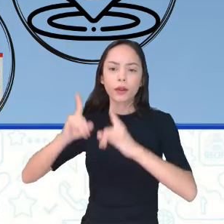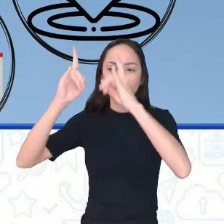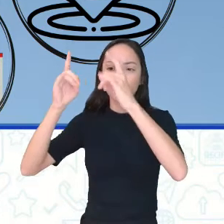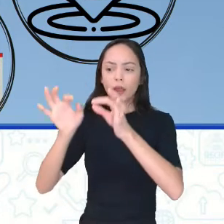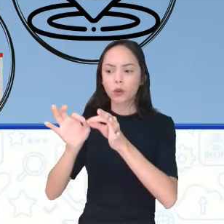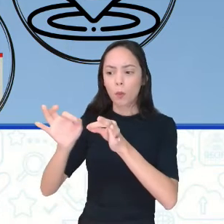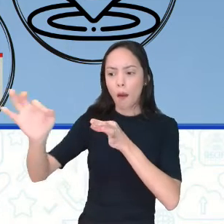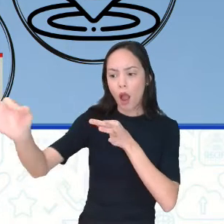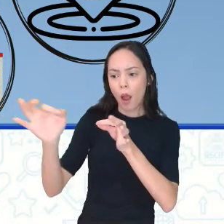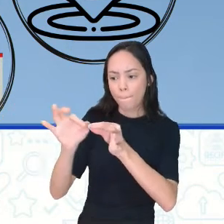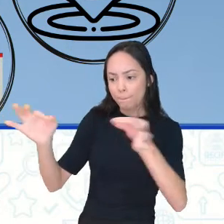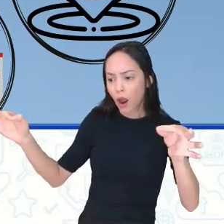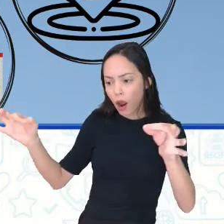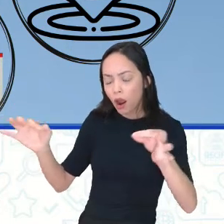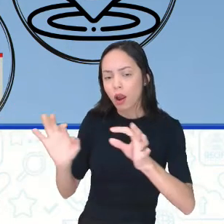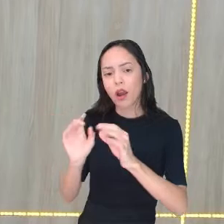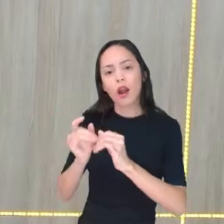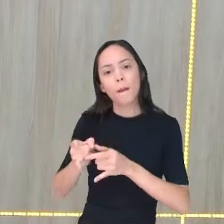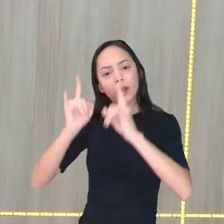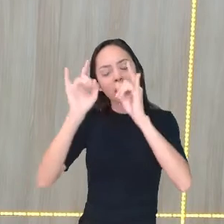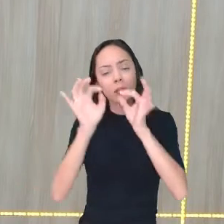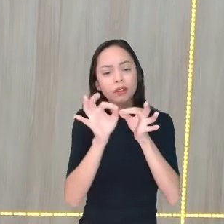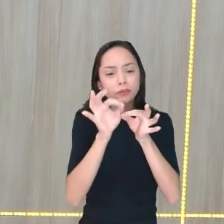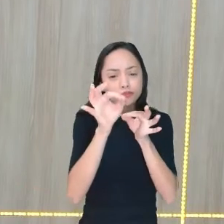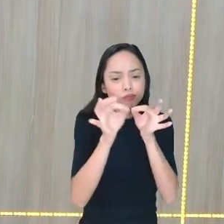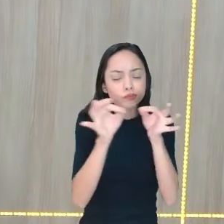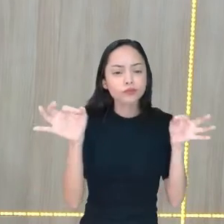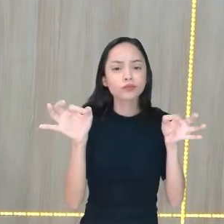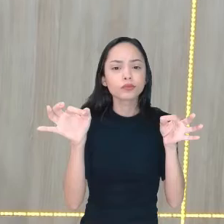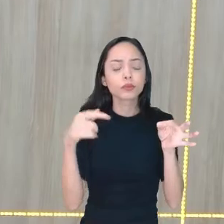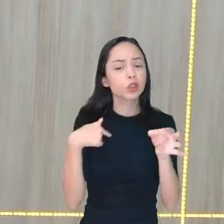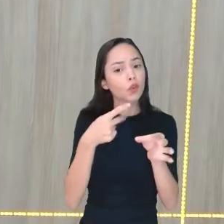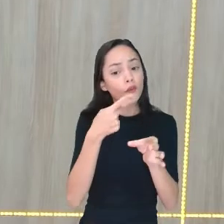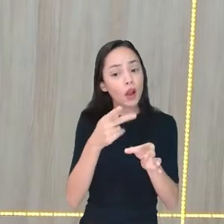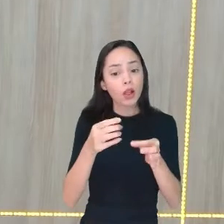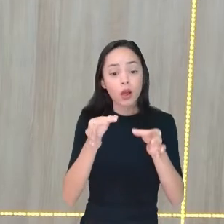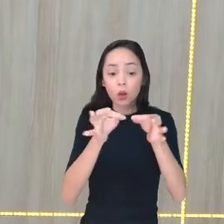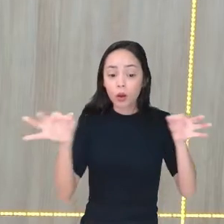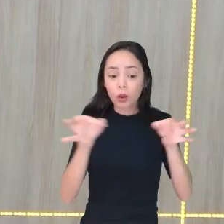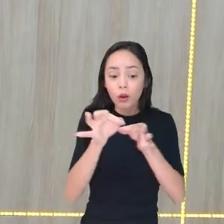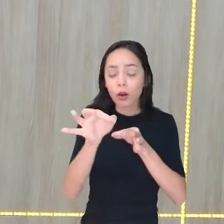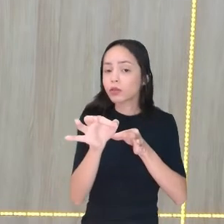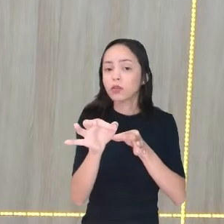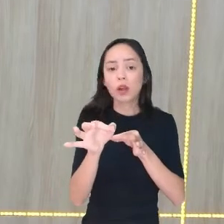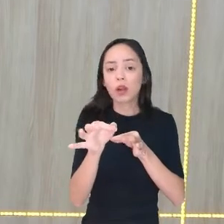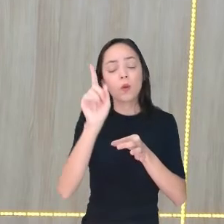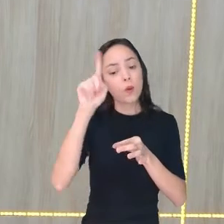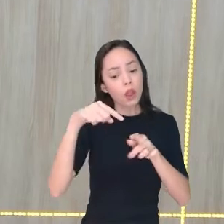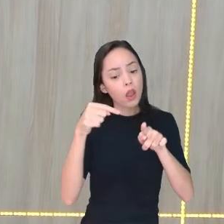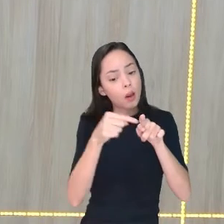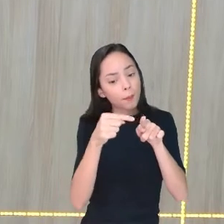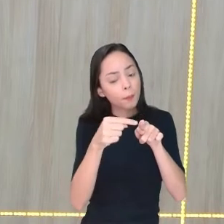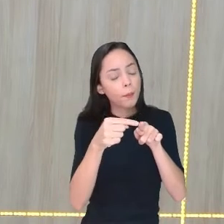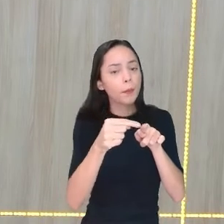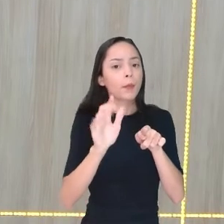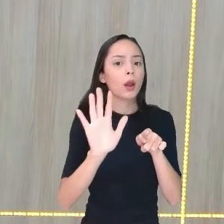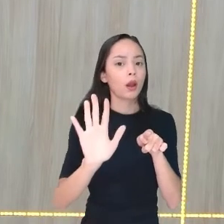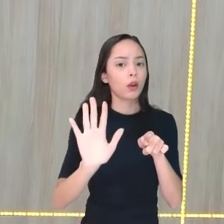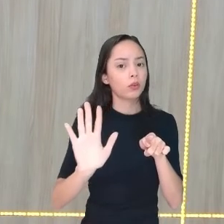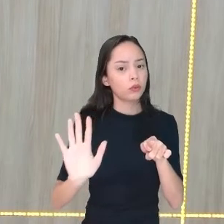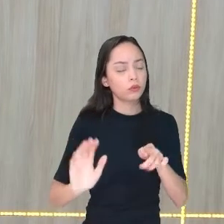isso. Eu não estou falando do imóvel, eu estou falando do bairro, percebe? E cada imóvel também vai ter um valor